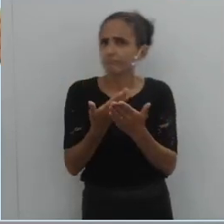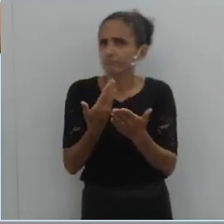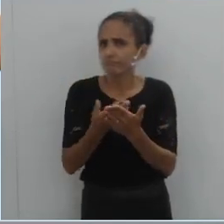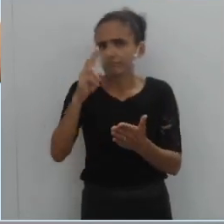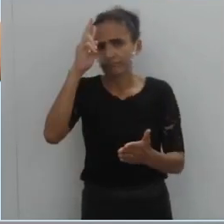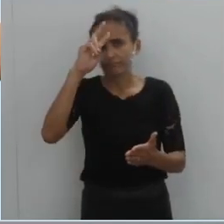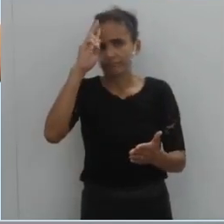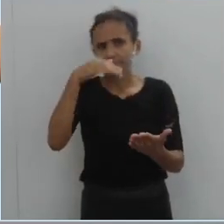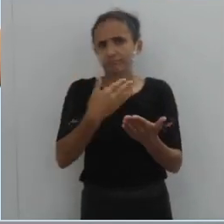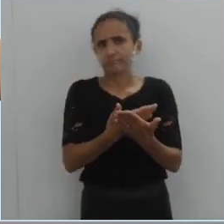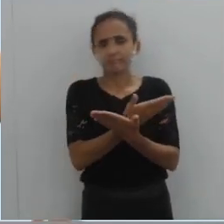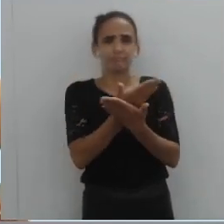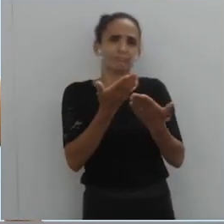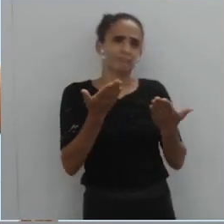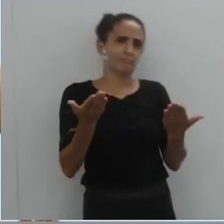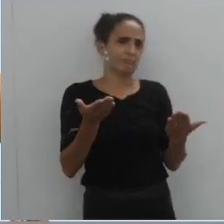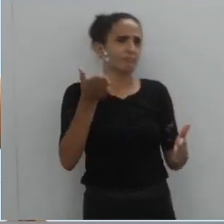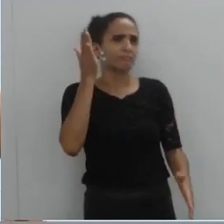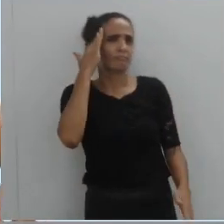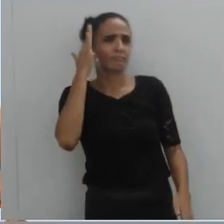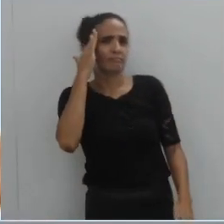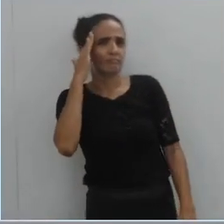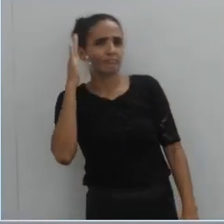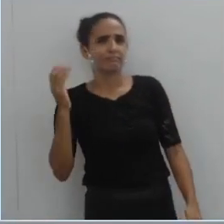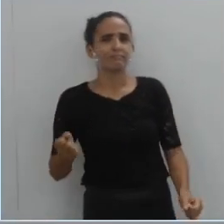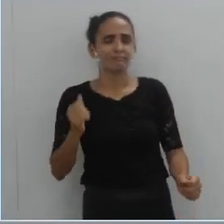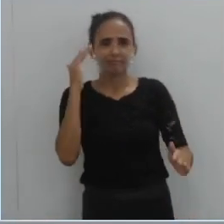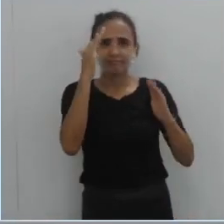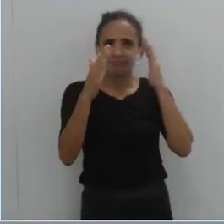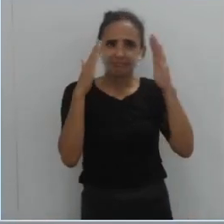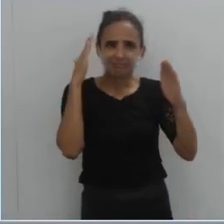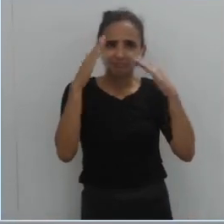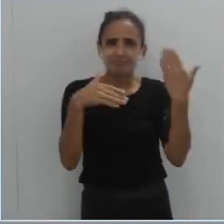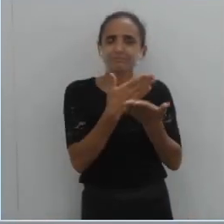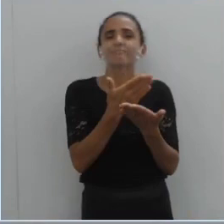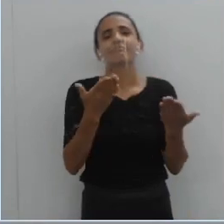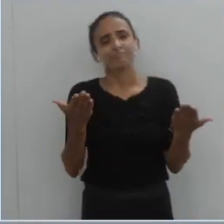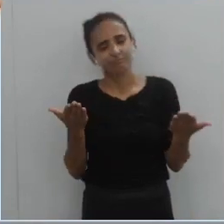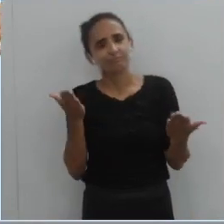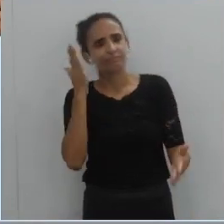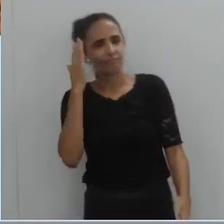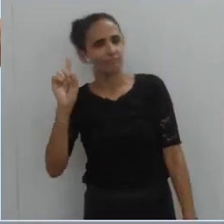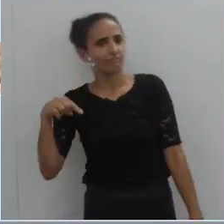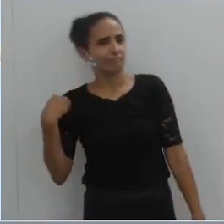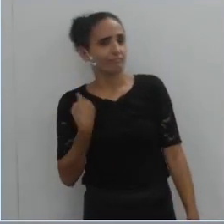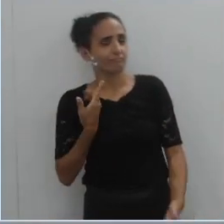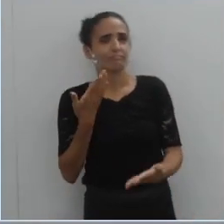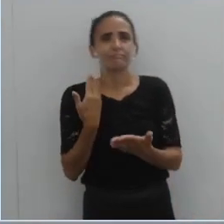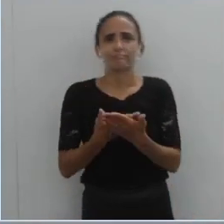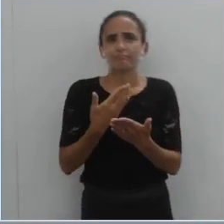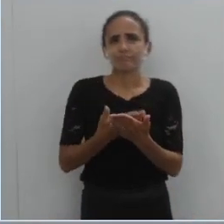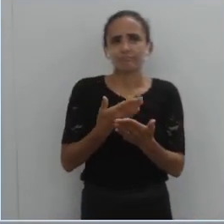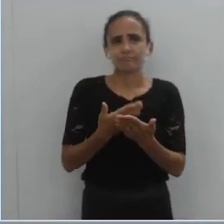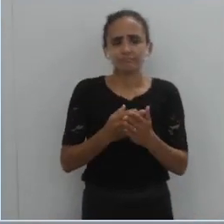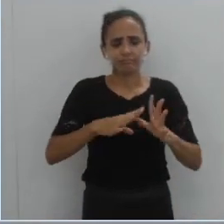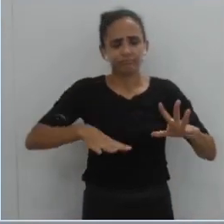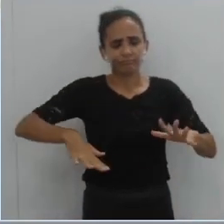Quem é do meu Hinaldo Spinelli, salve meu Hinaldo Spinelli, sabe muito bem que a gente estudou, por exemplo,